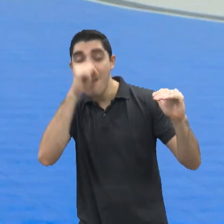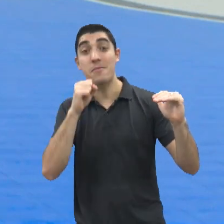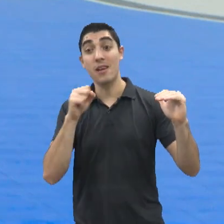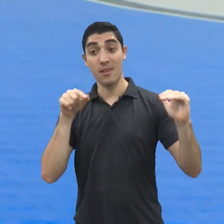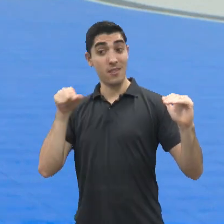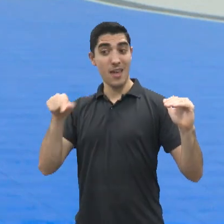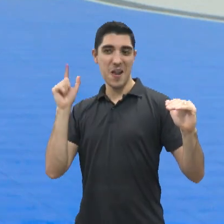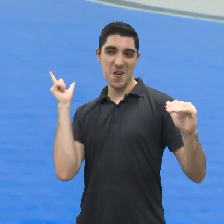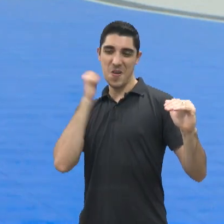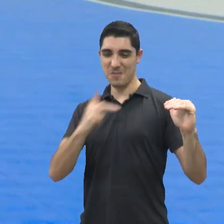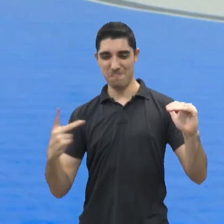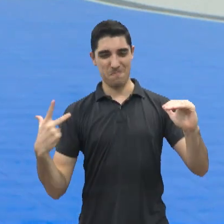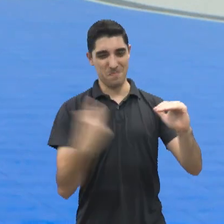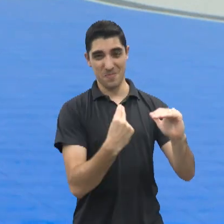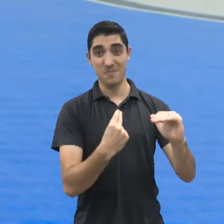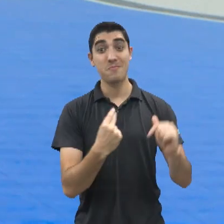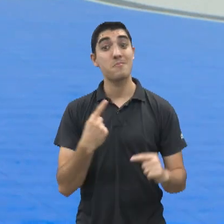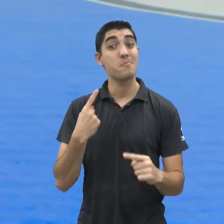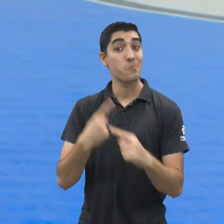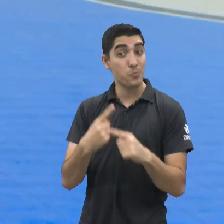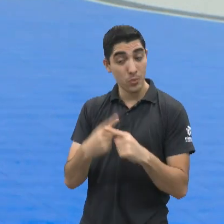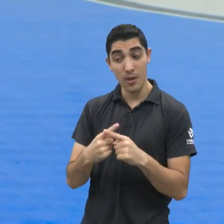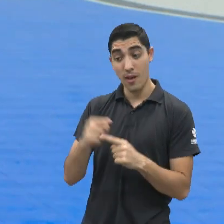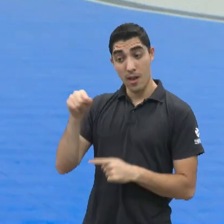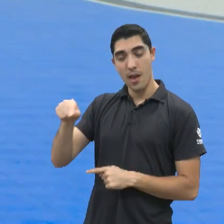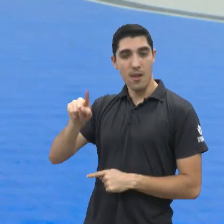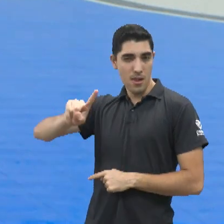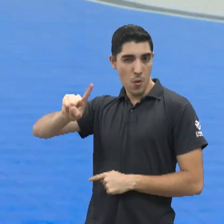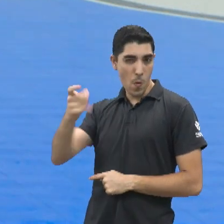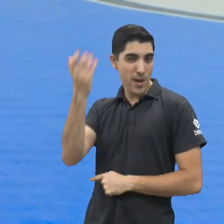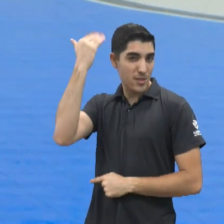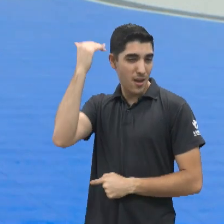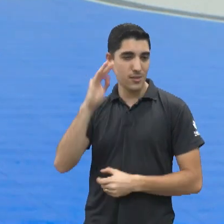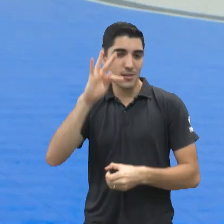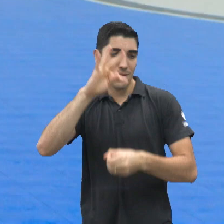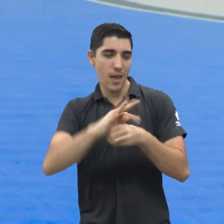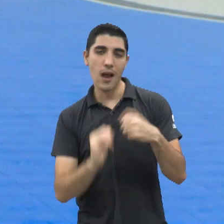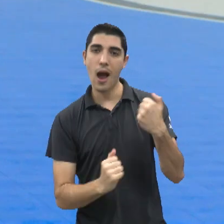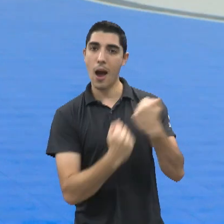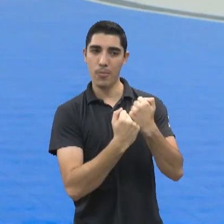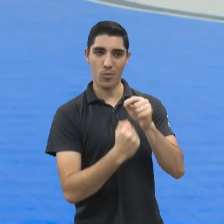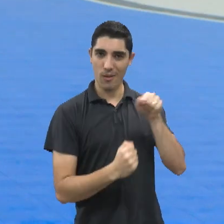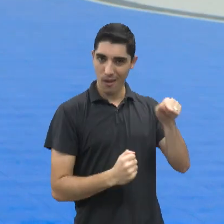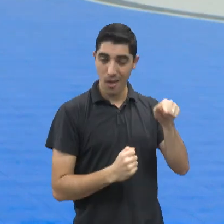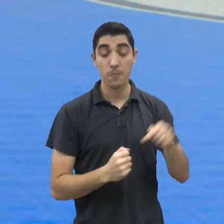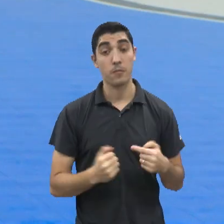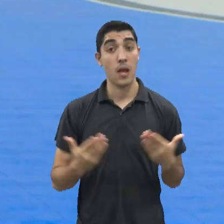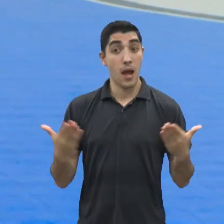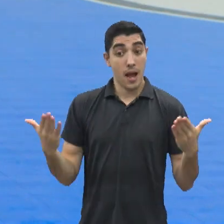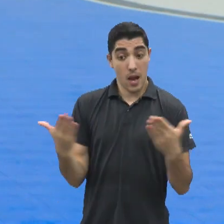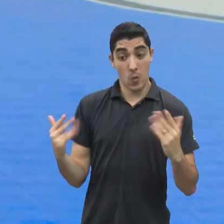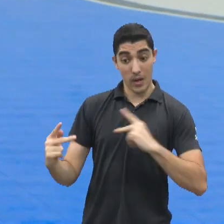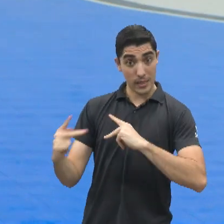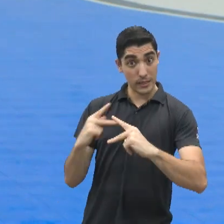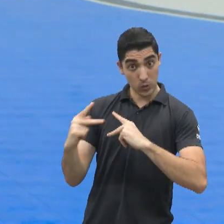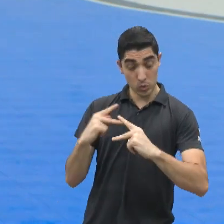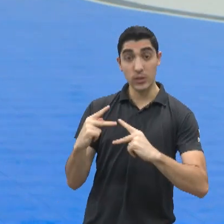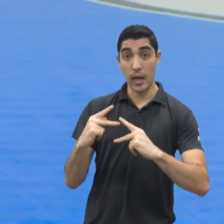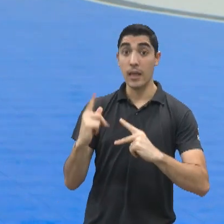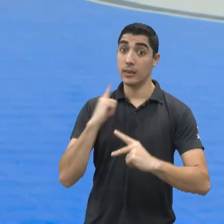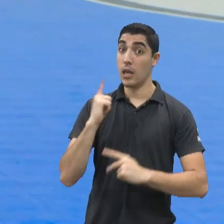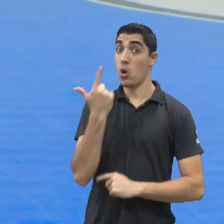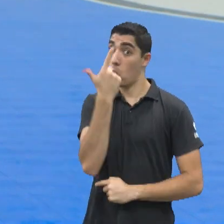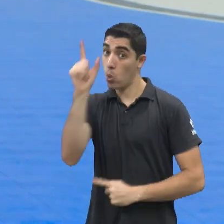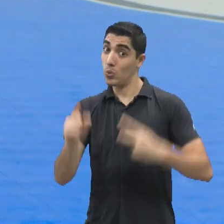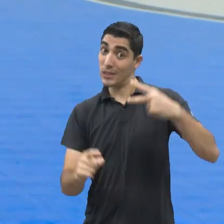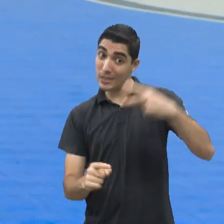muito enquanto foi auxiliar técnico de Douglas Navas. Agora o São José leva a vantagem do empate para a partida de